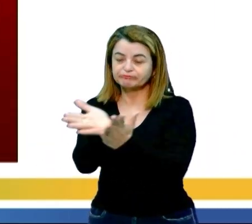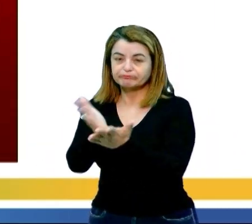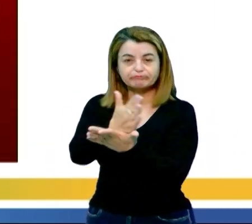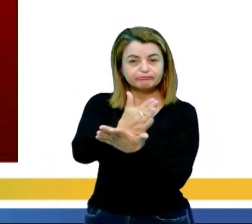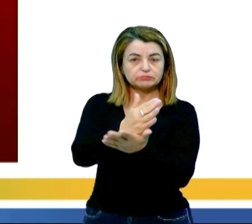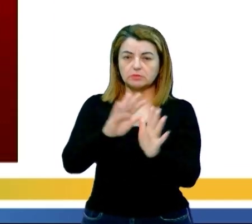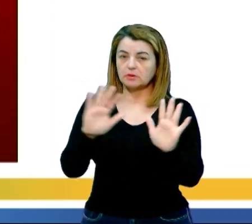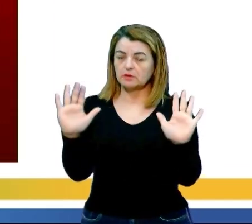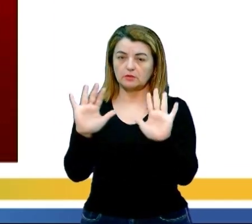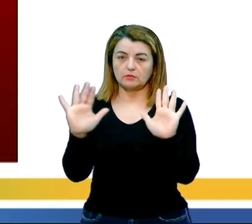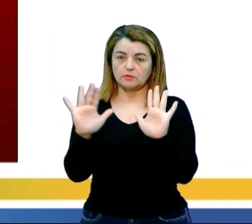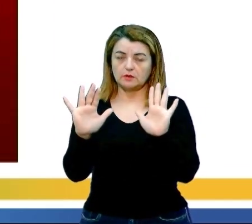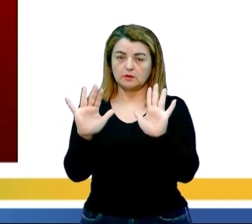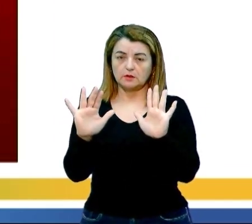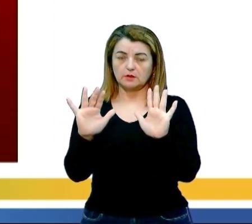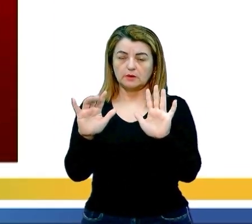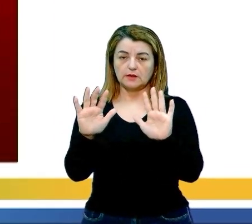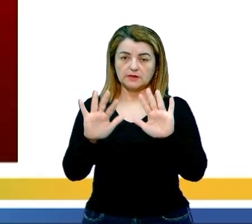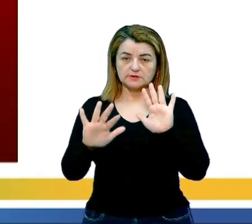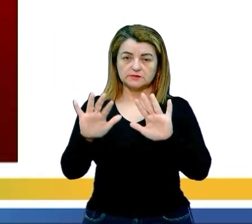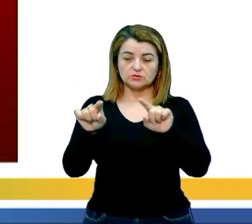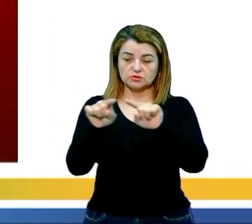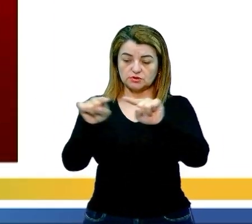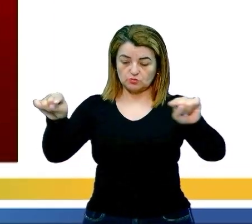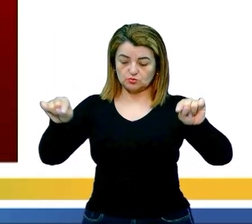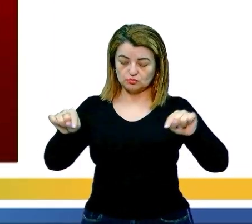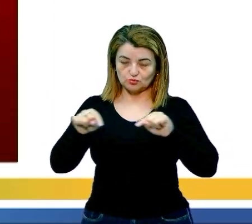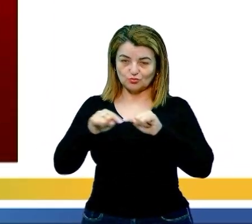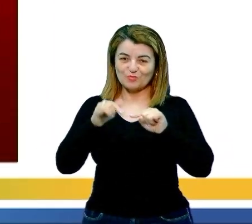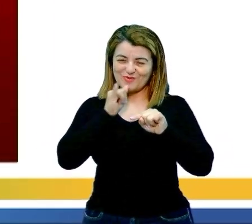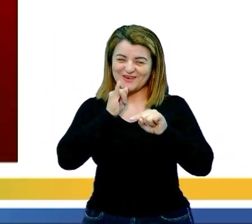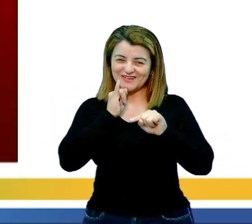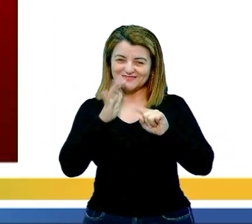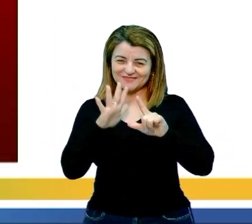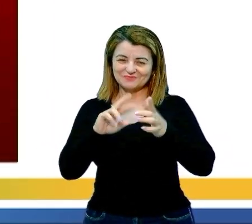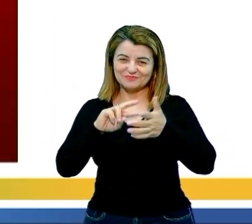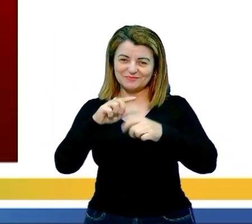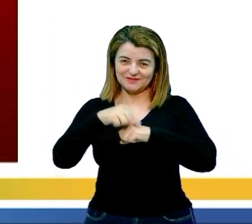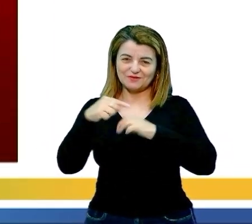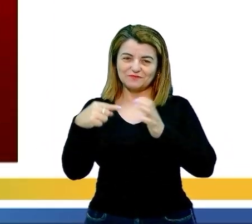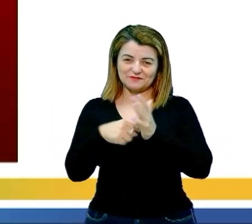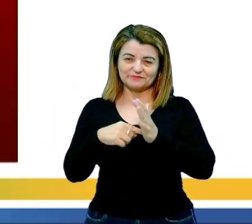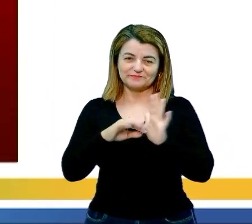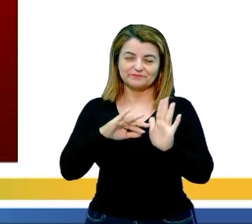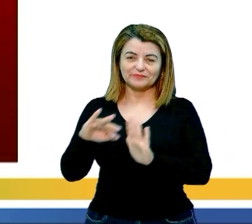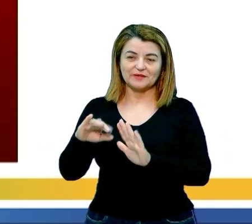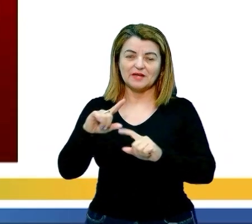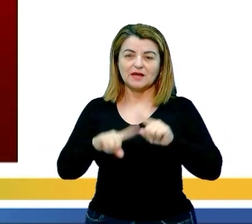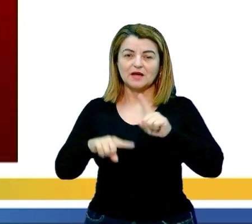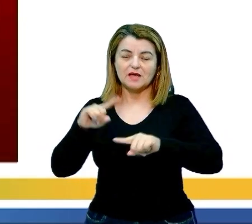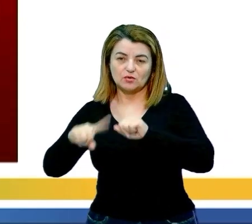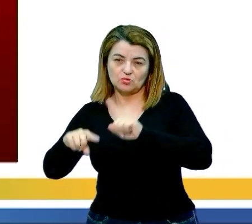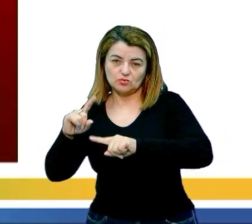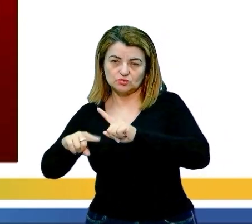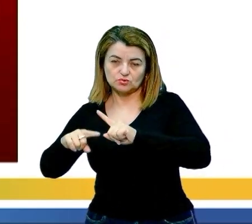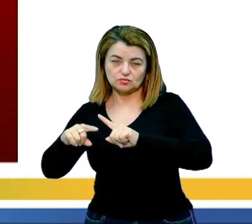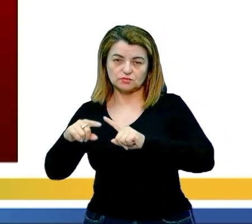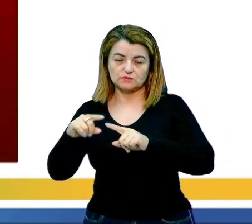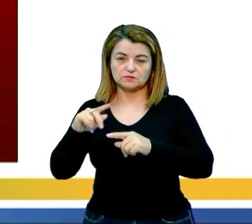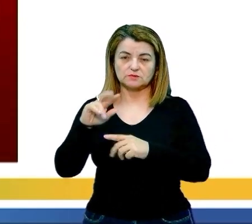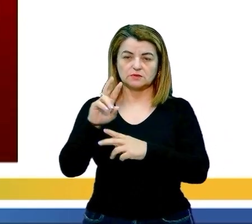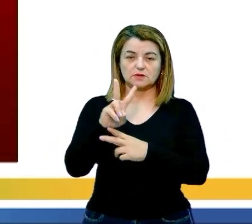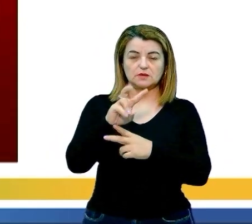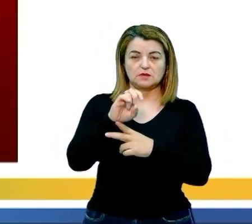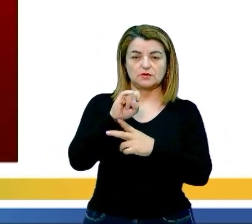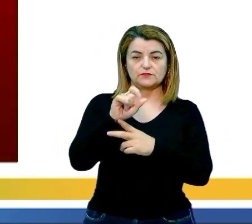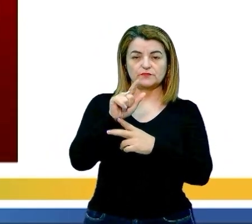mais ou menos aquela história, a gente está no quadrado. Recursos. vigilância hierárquica, o panoptismo,